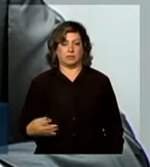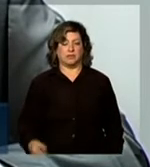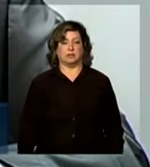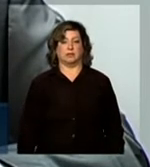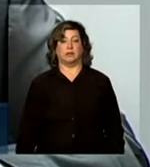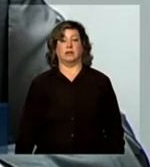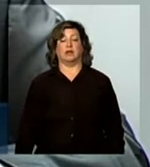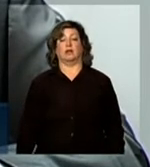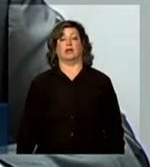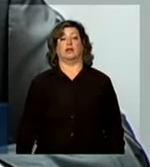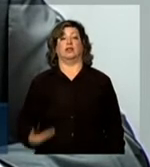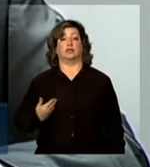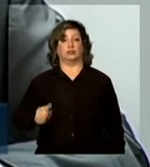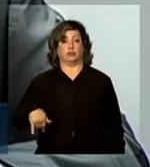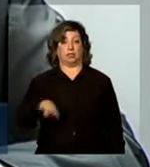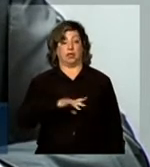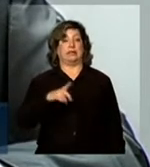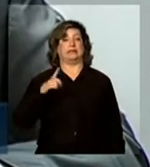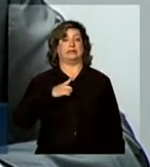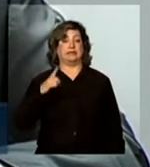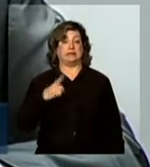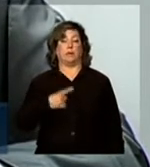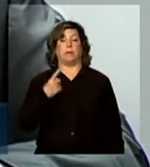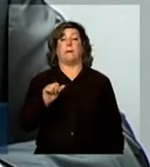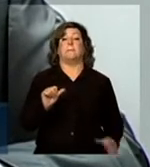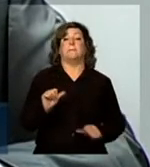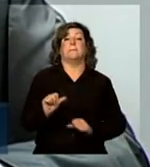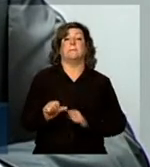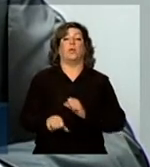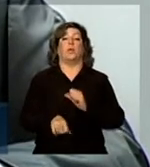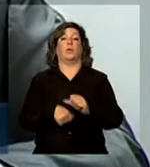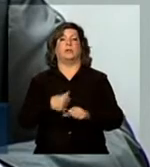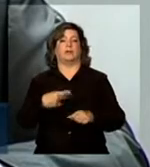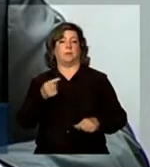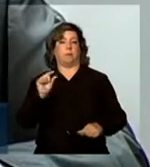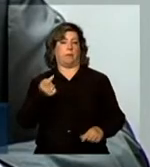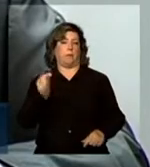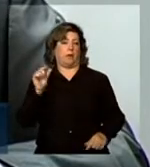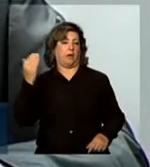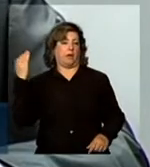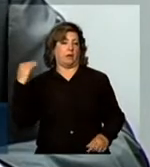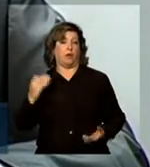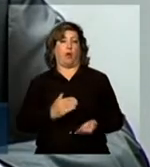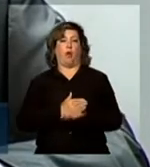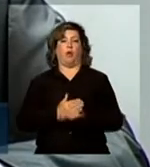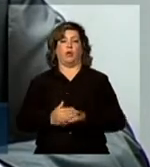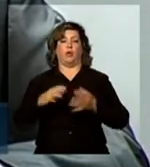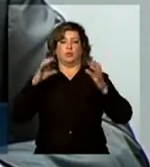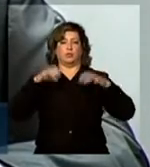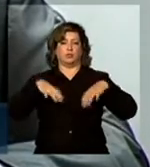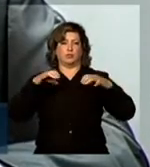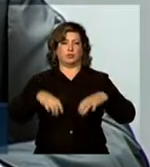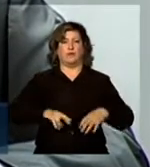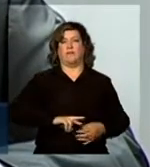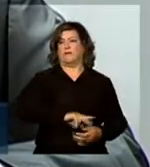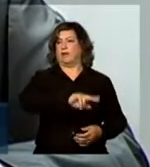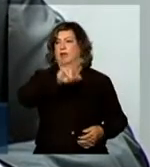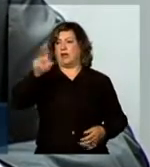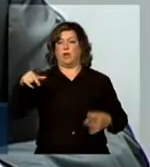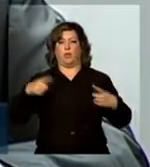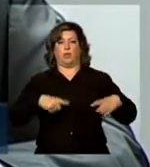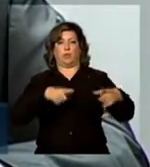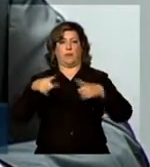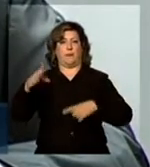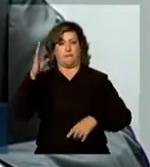temos uma mudança recente, não é? Começou a chover em várias partes do país, e